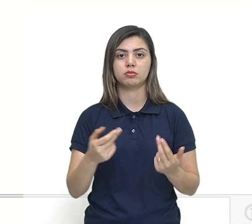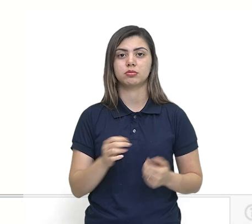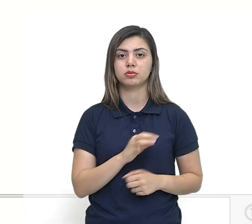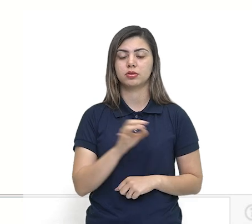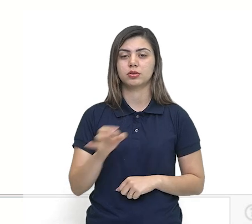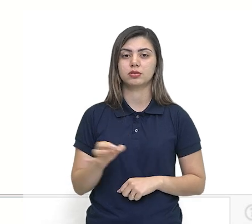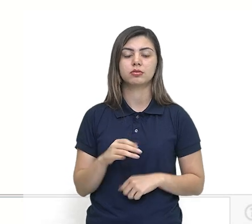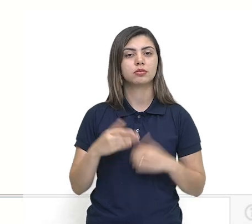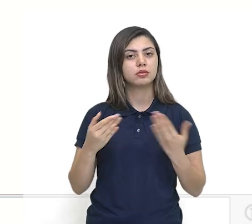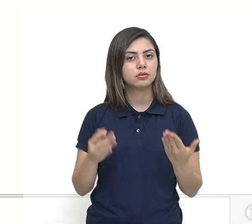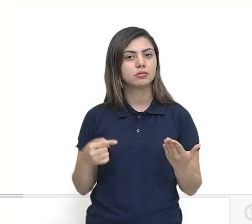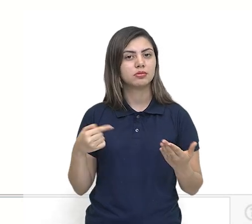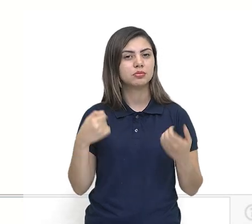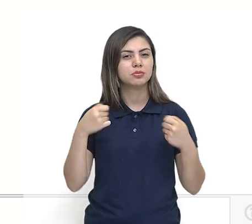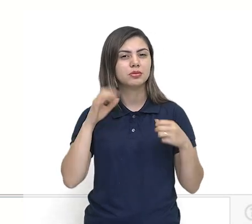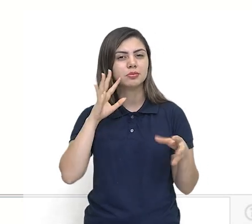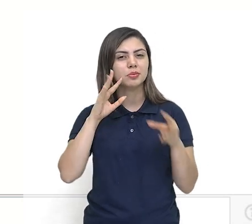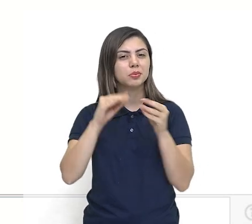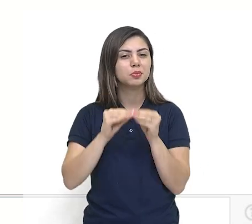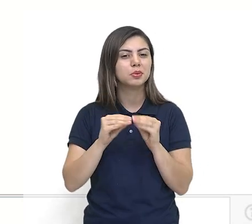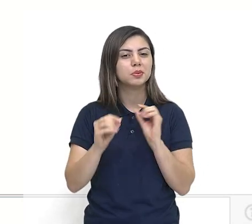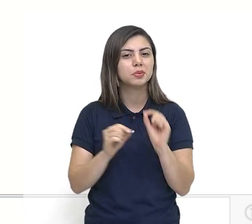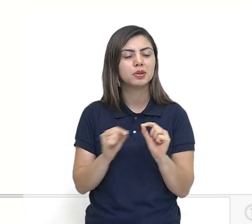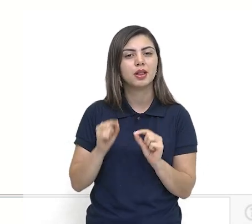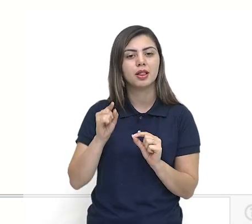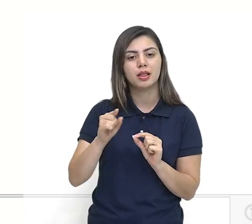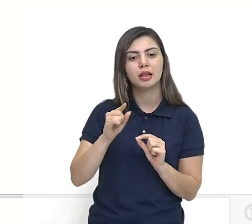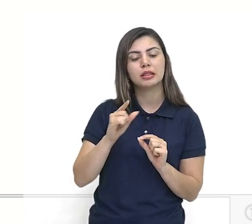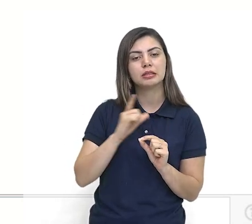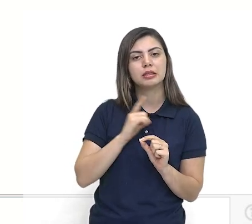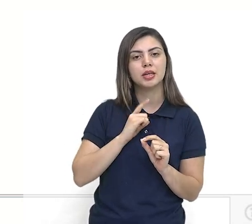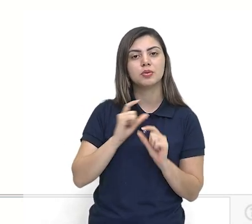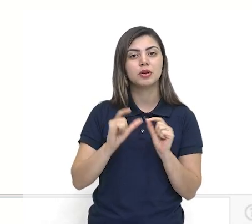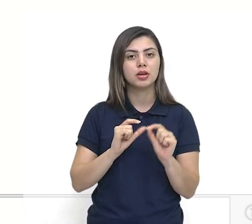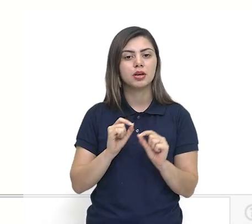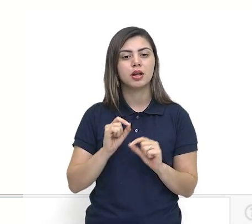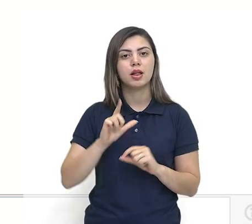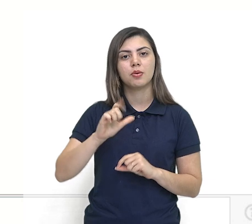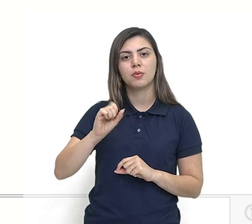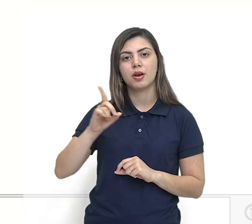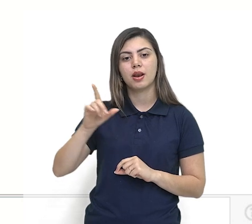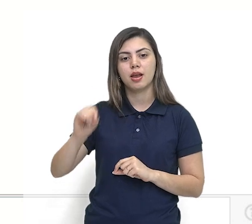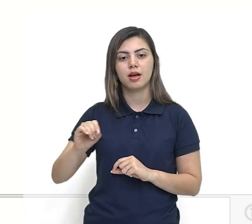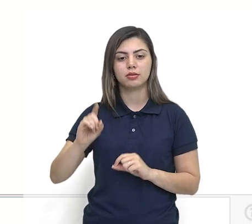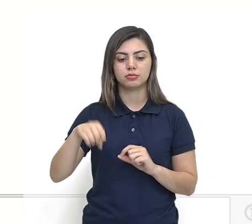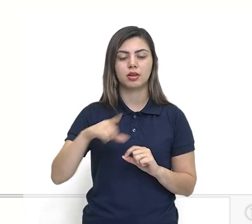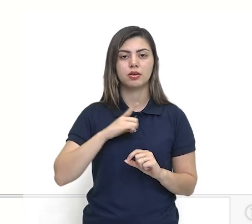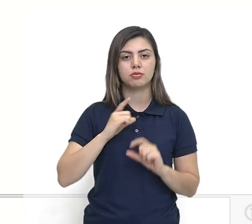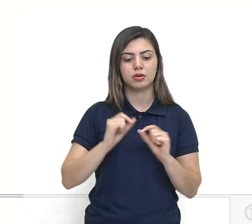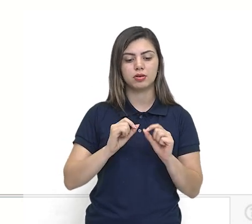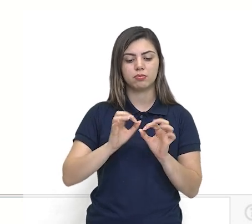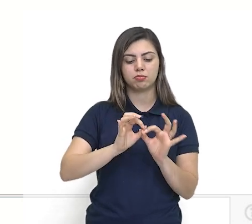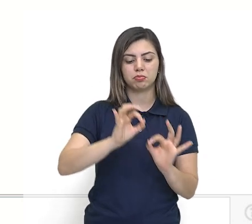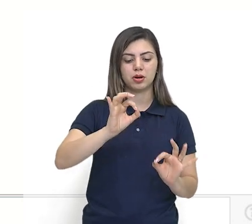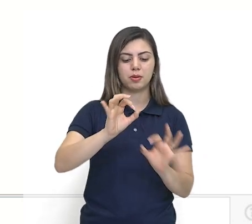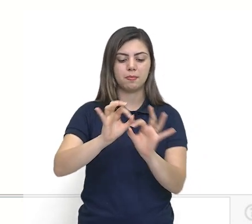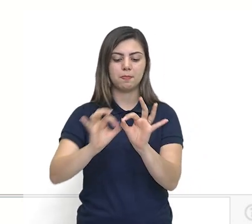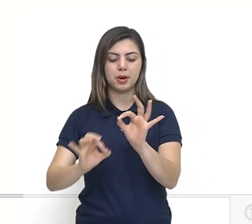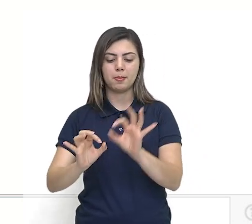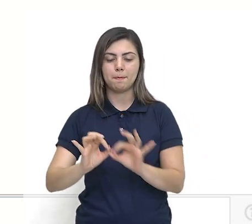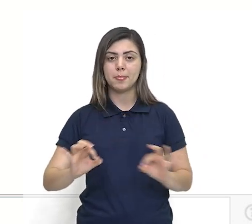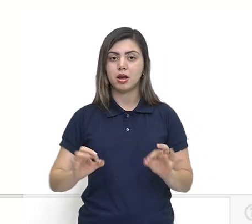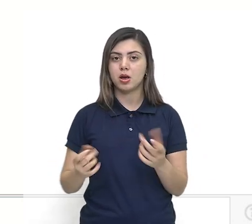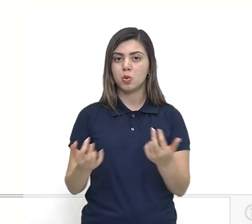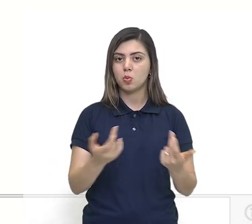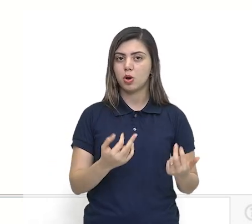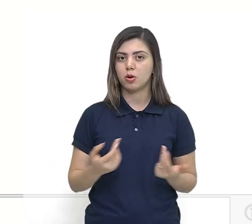a gente já tem em mente que o lado, né, desse polígono possui o quê? Sempre a mesma medida para todos eles. Então,